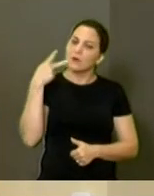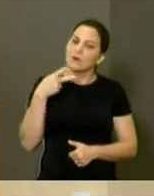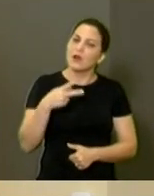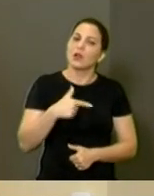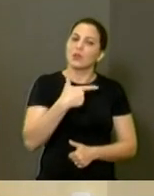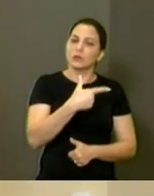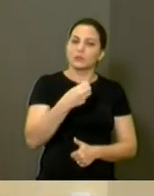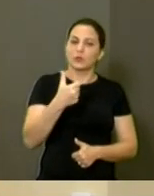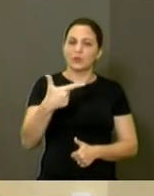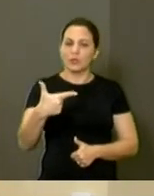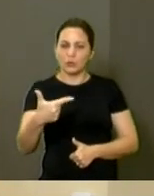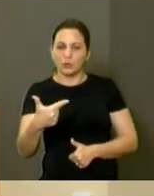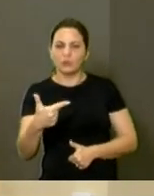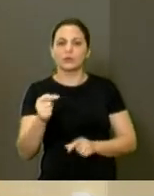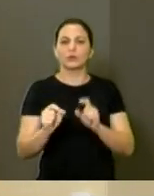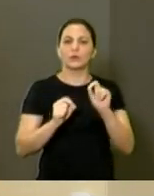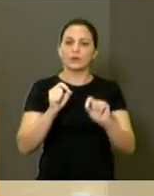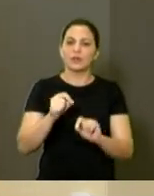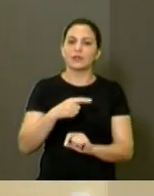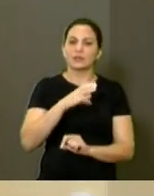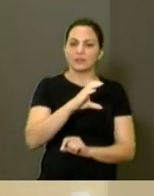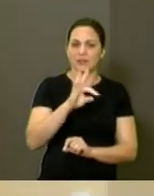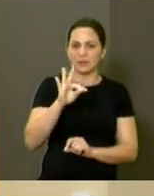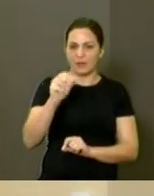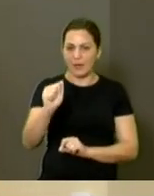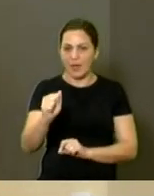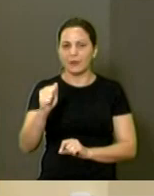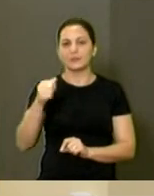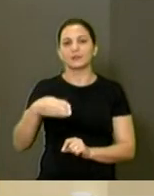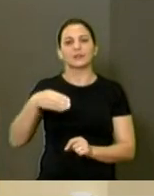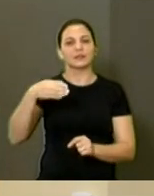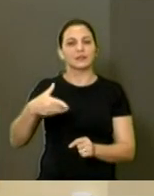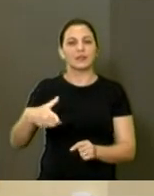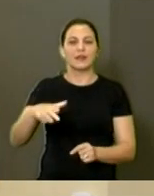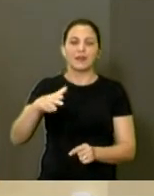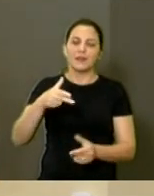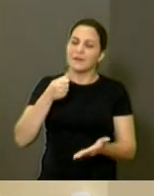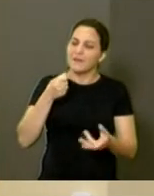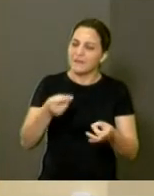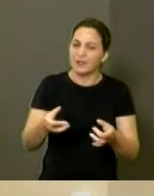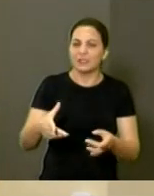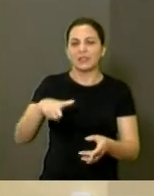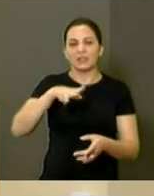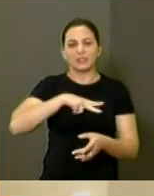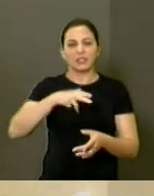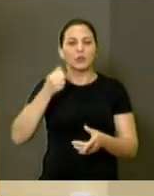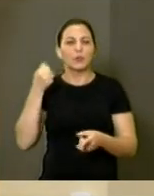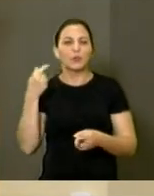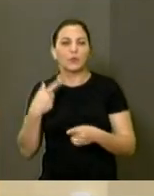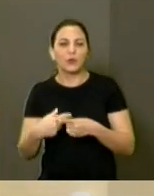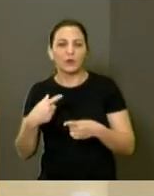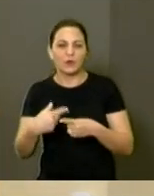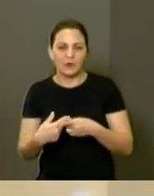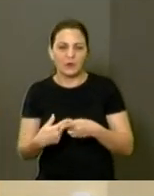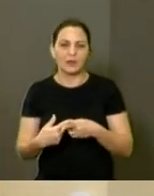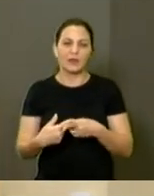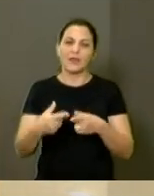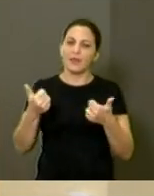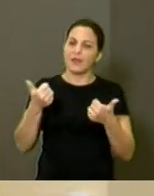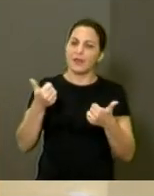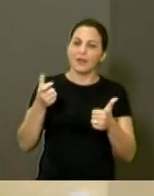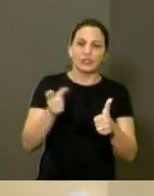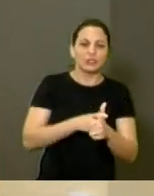em 2012 que a CTA tinha que ser privatizada porque tinha um quebrado a CTA nós apanhamos do